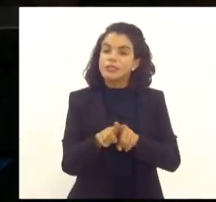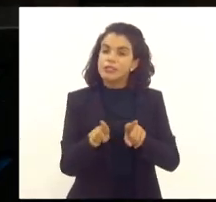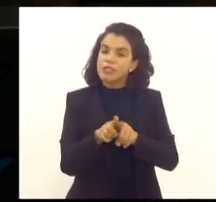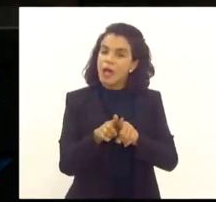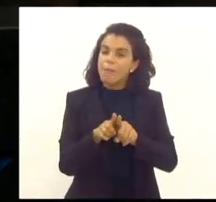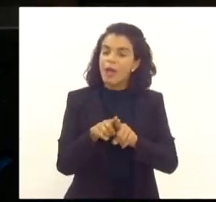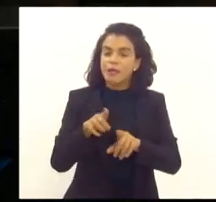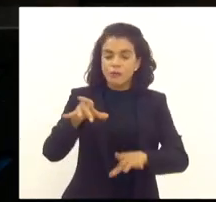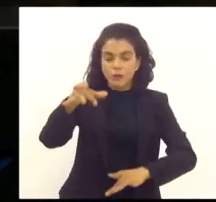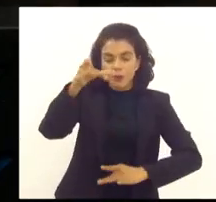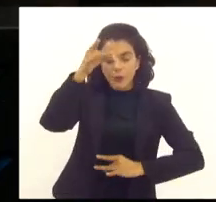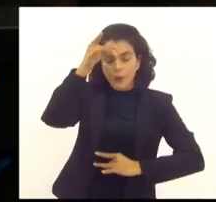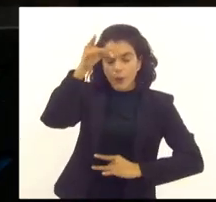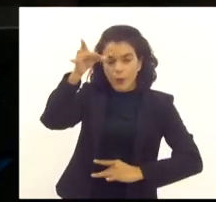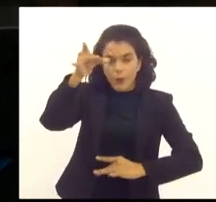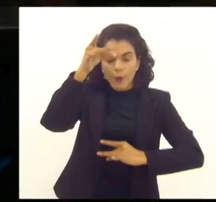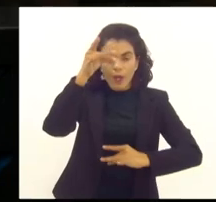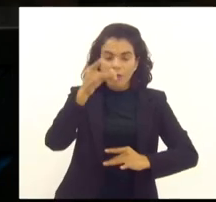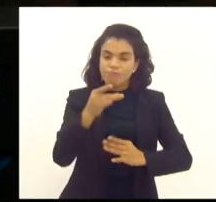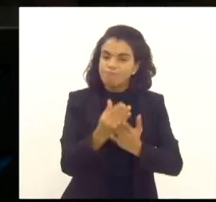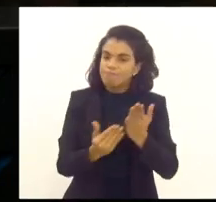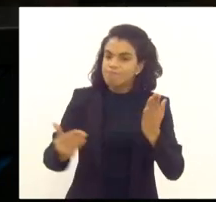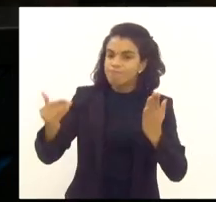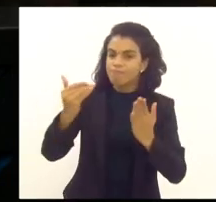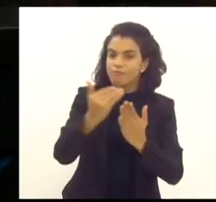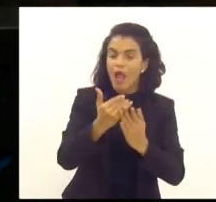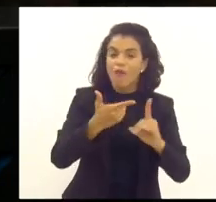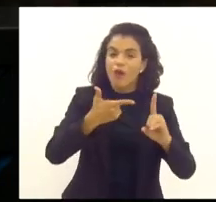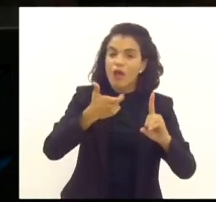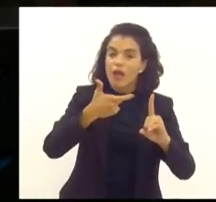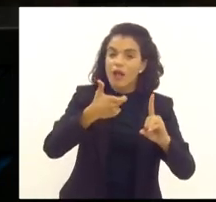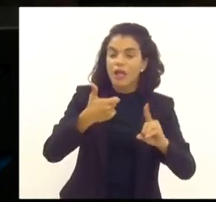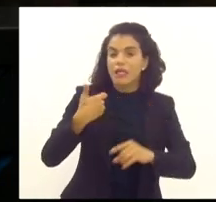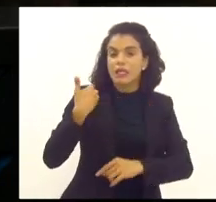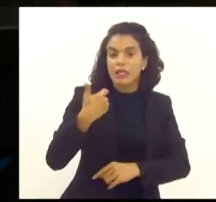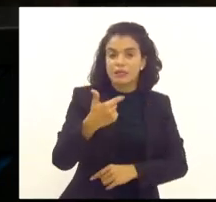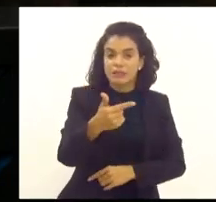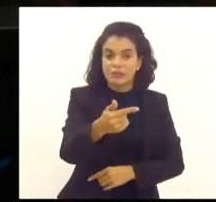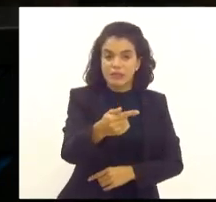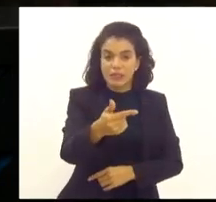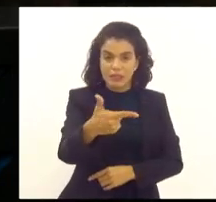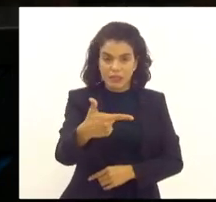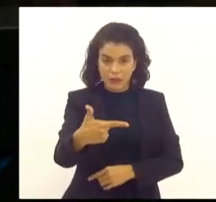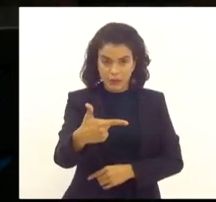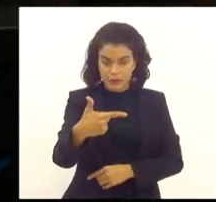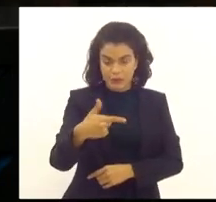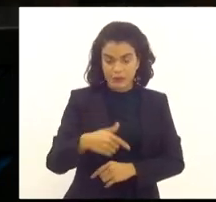avançada visto que foi assassinada aos 72 anos